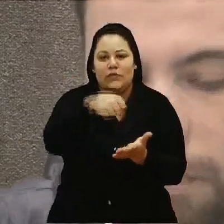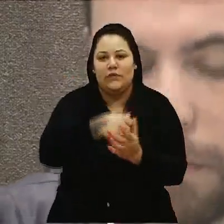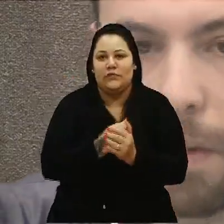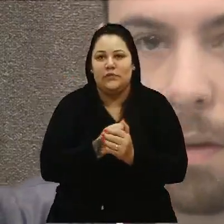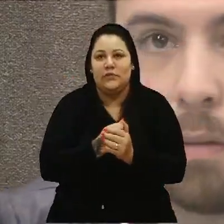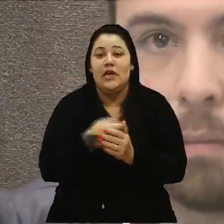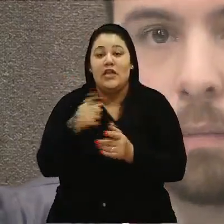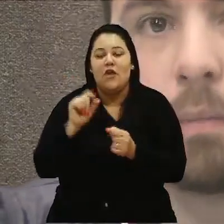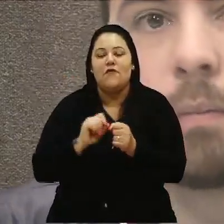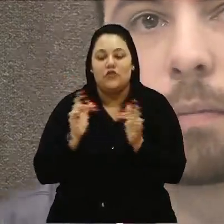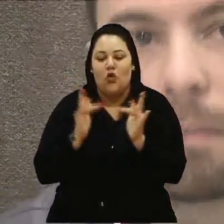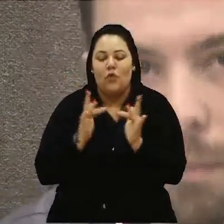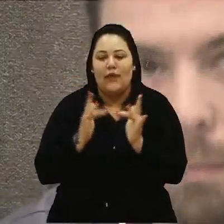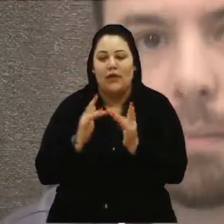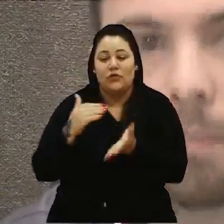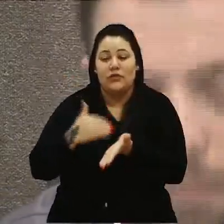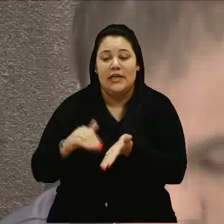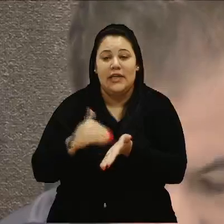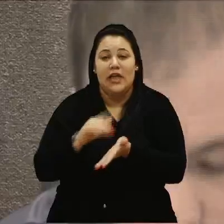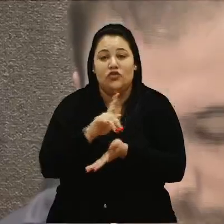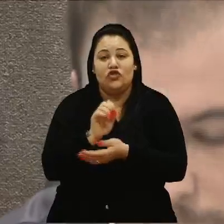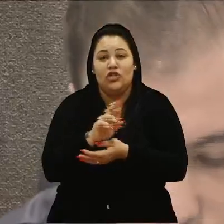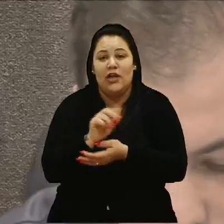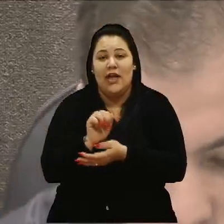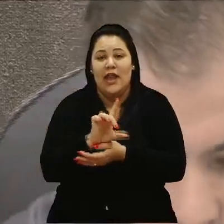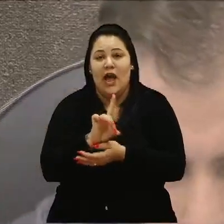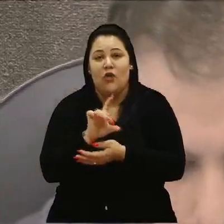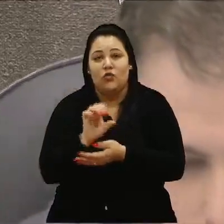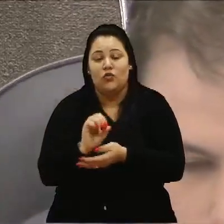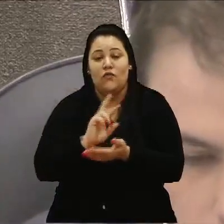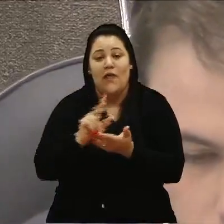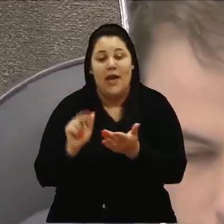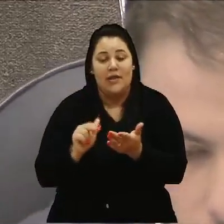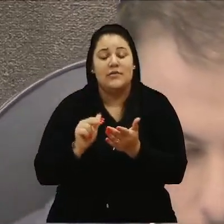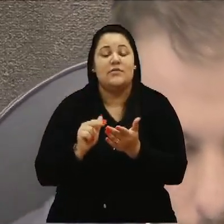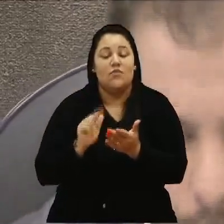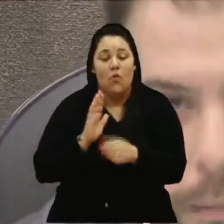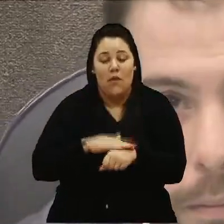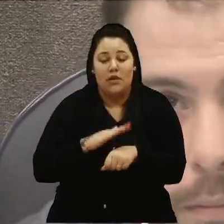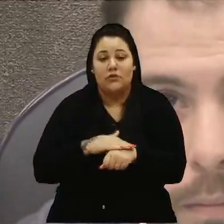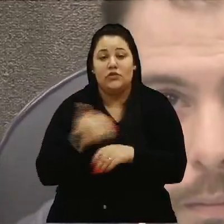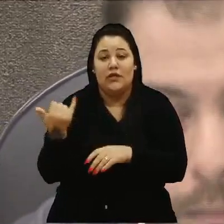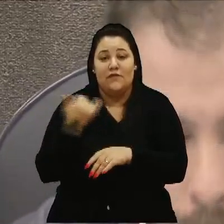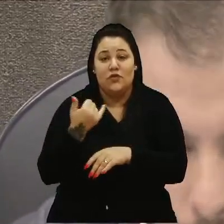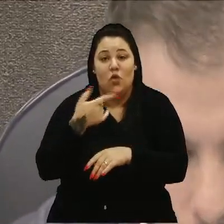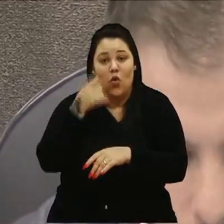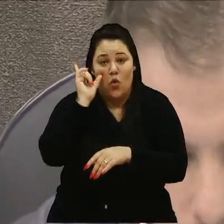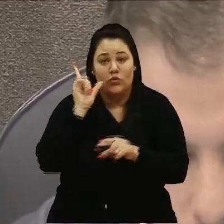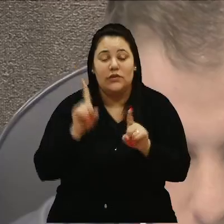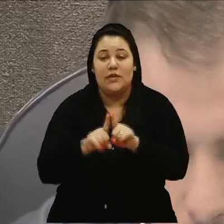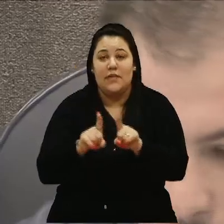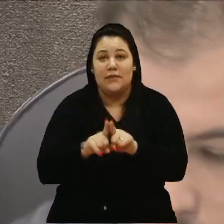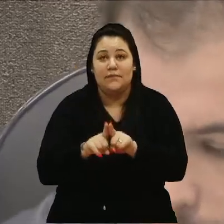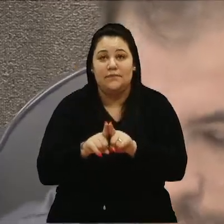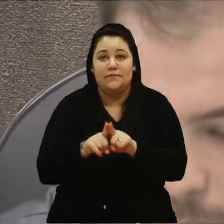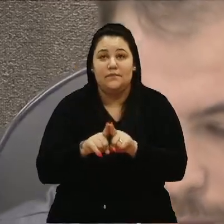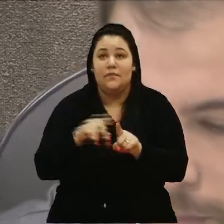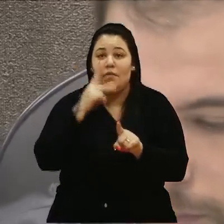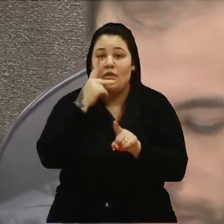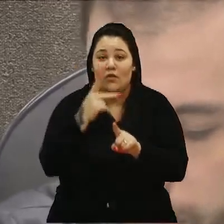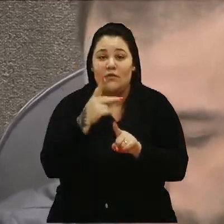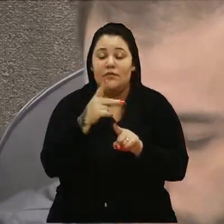eu fiz contato com o secretário Geraldo por diversas vezes. E ontem ele nos passou a questão que eles vão